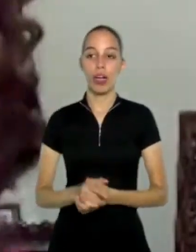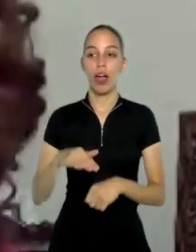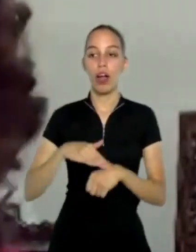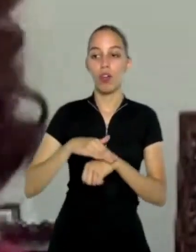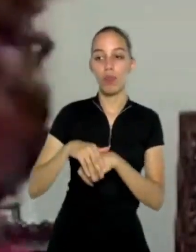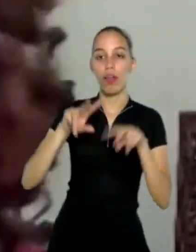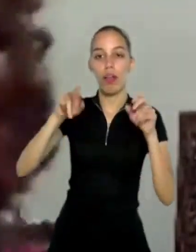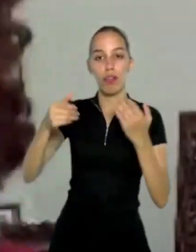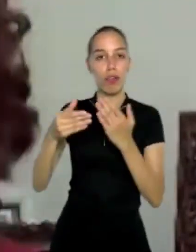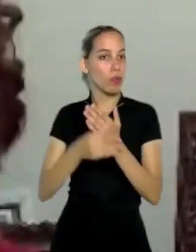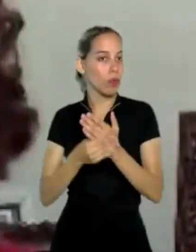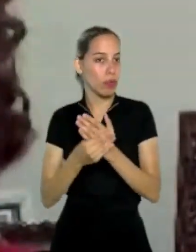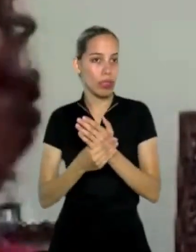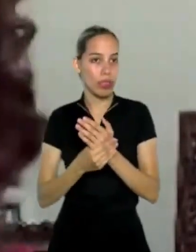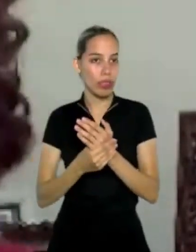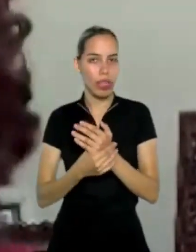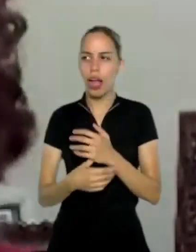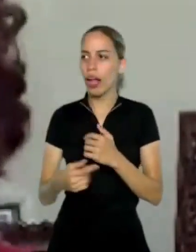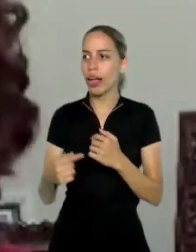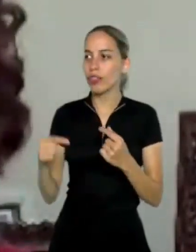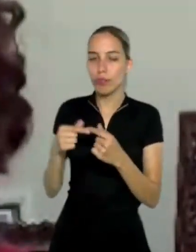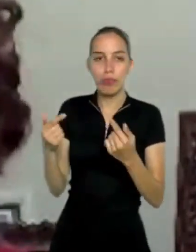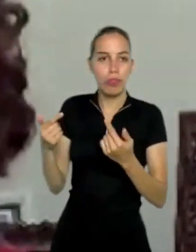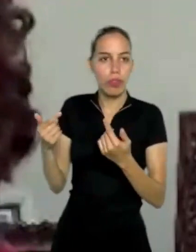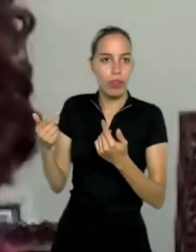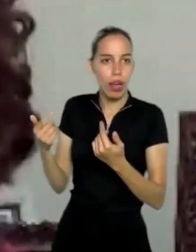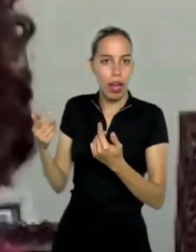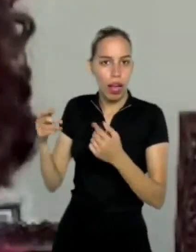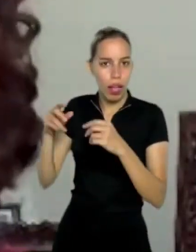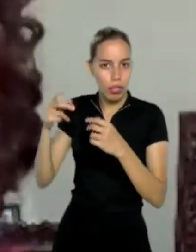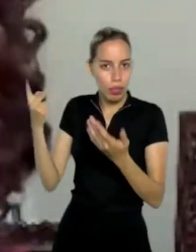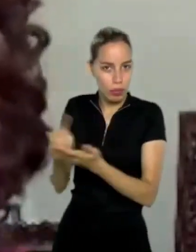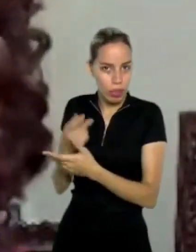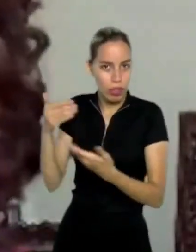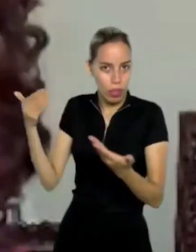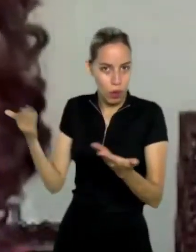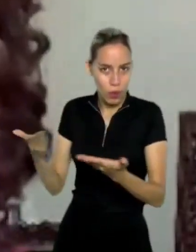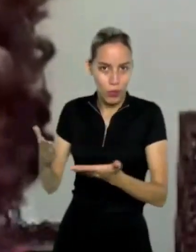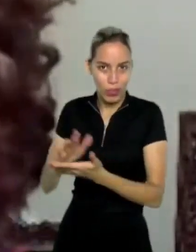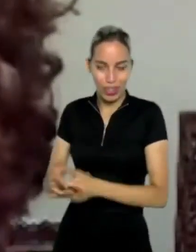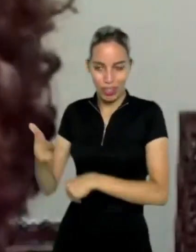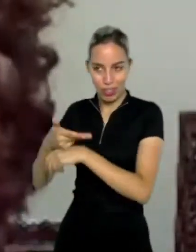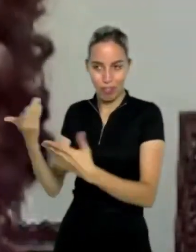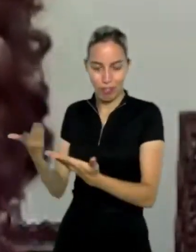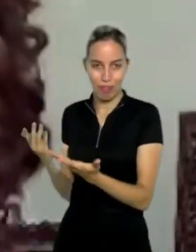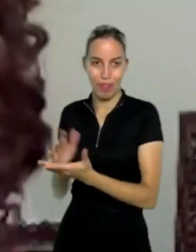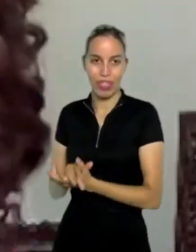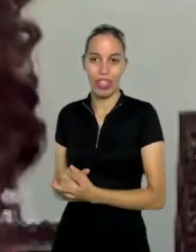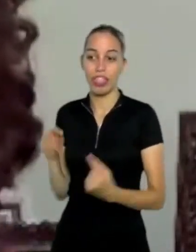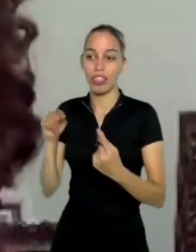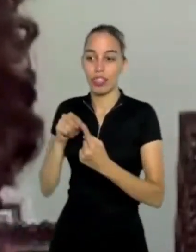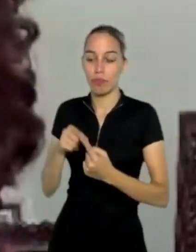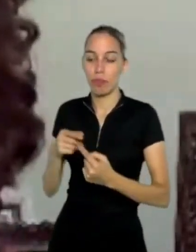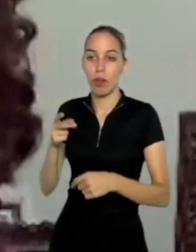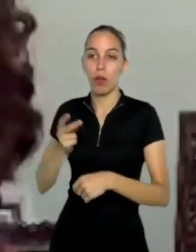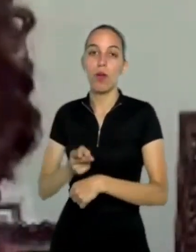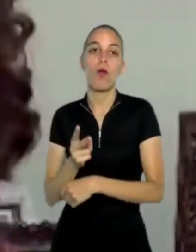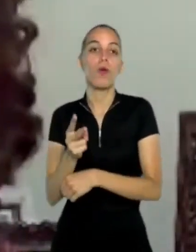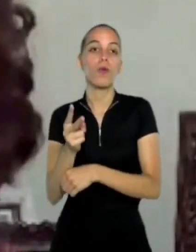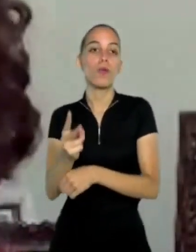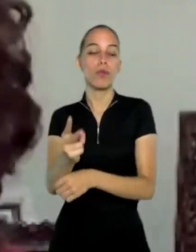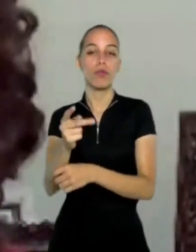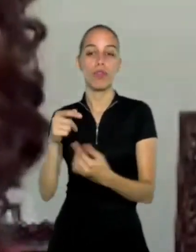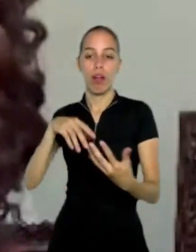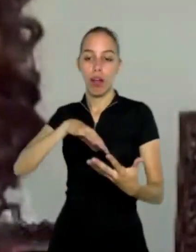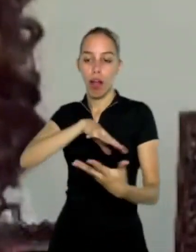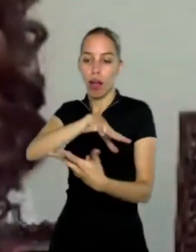livro, é o que a gente está fazendo aqui hoje, né, falando um pouco da trajetória, que é uma forma de continuar trazendo esse universo,